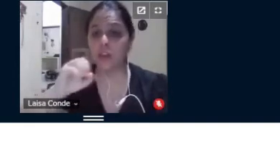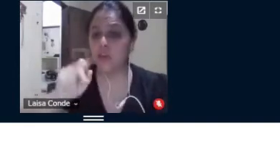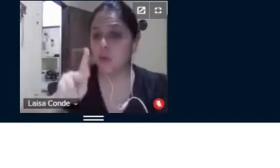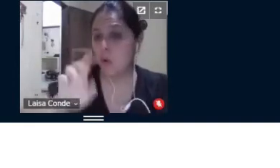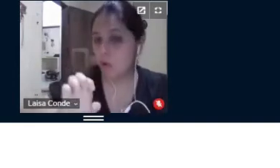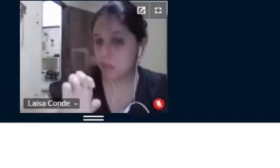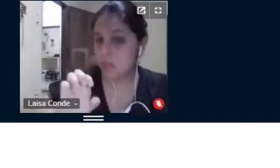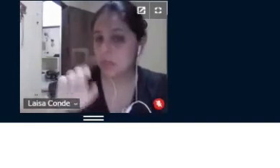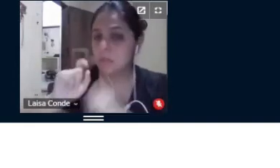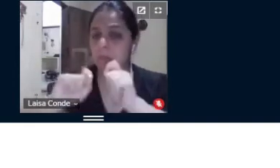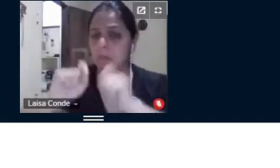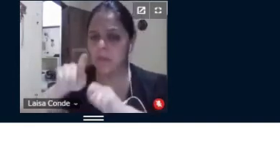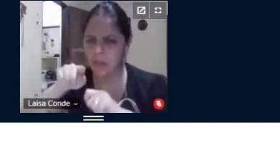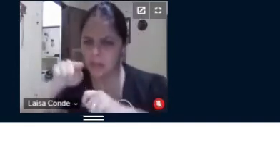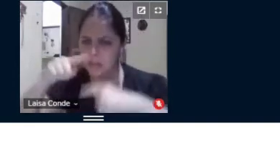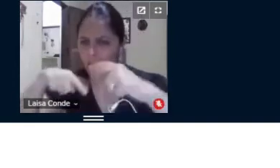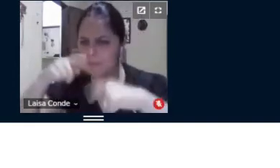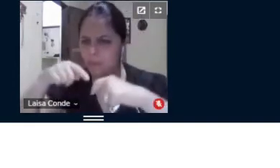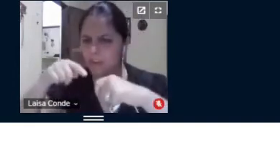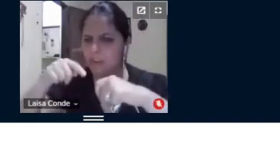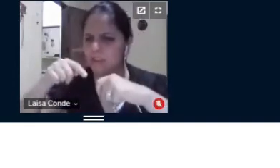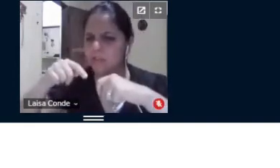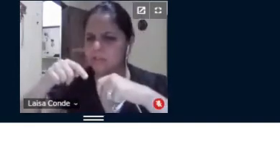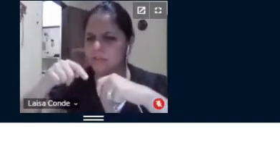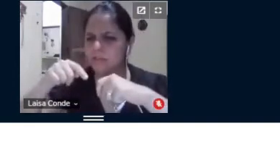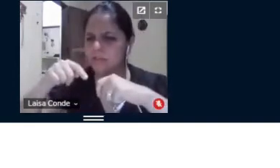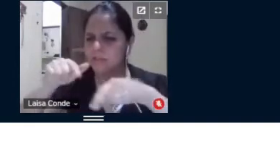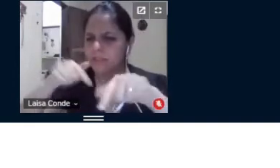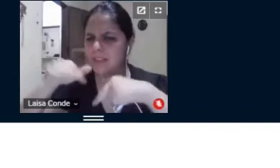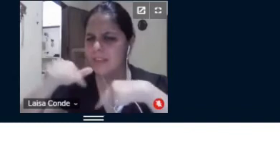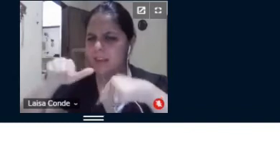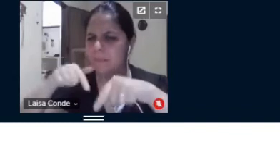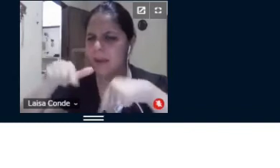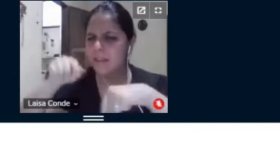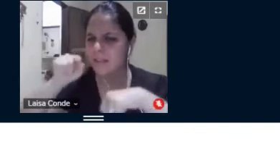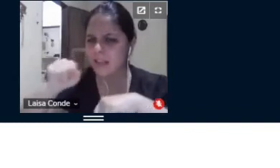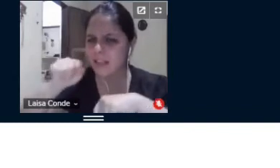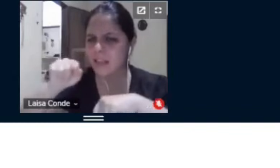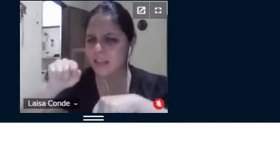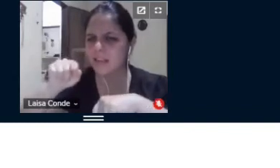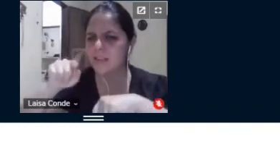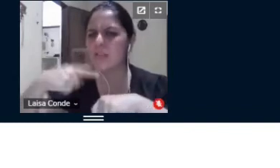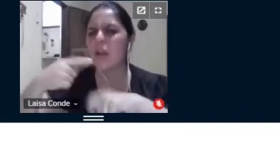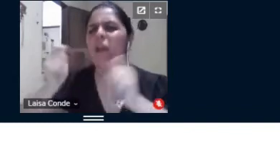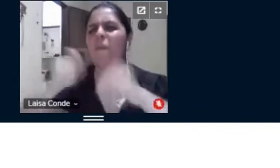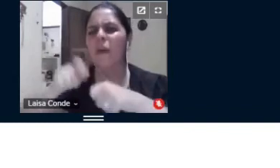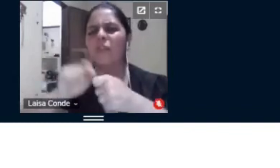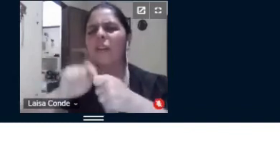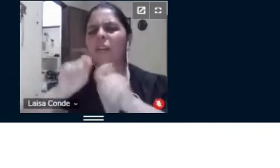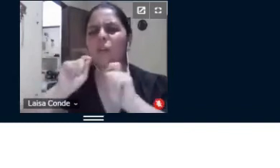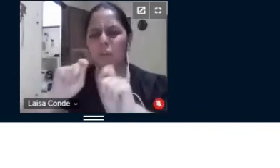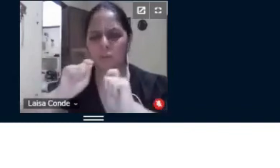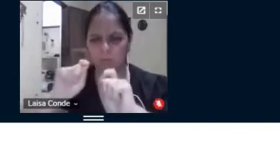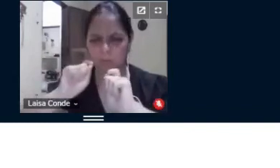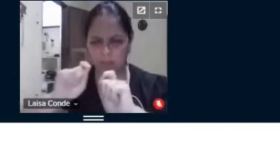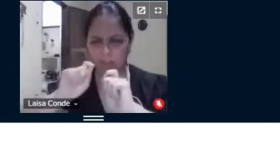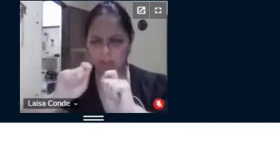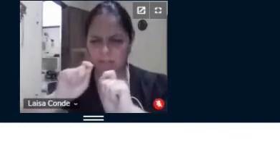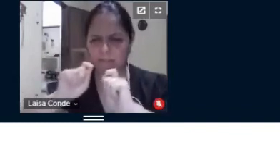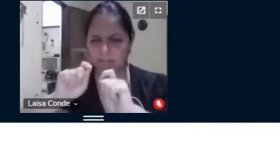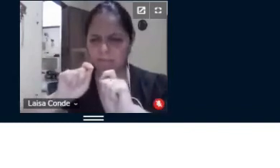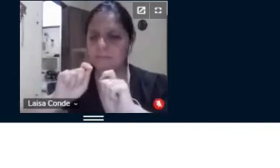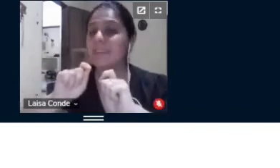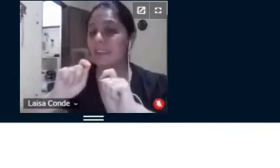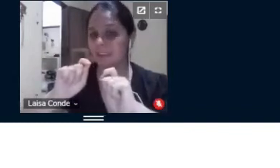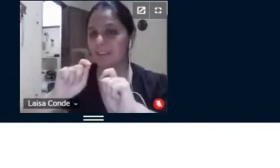materialzinho que esse cara está trabalhando aqui. Tá? Ou a gente pode fazer o que? A gente pode fazer um sistema que a